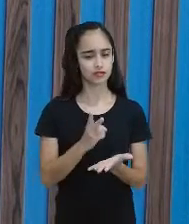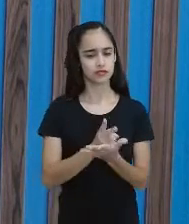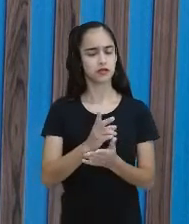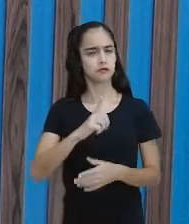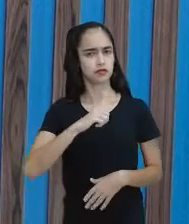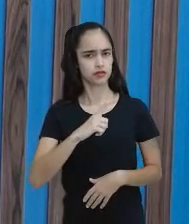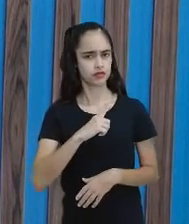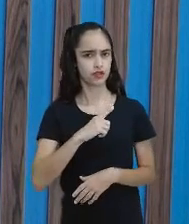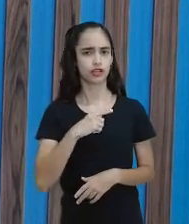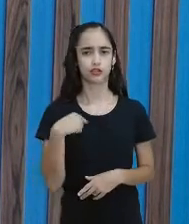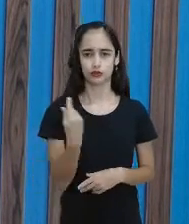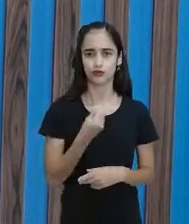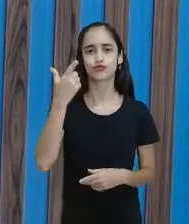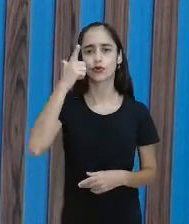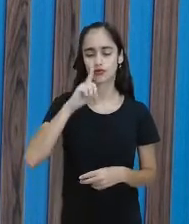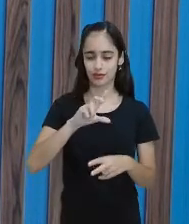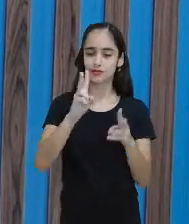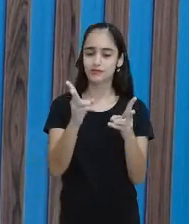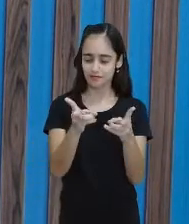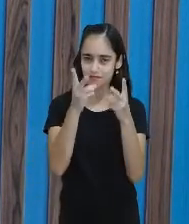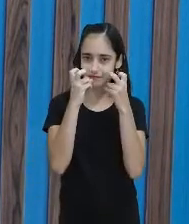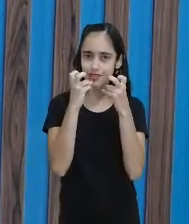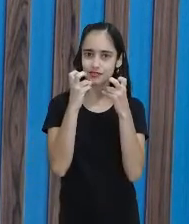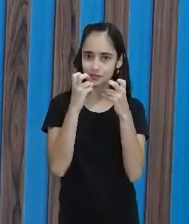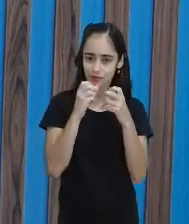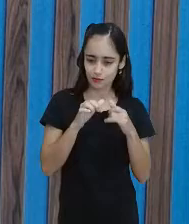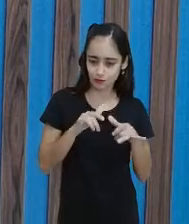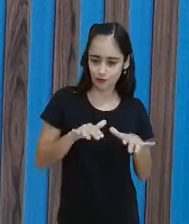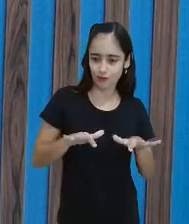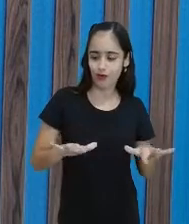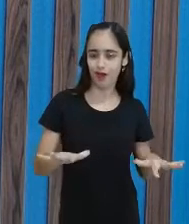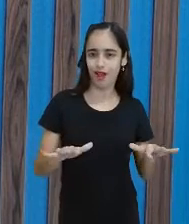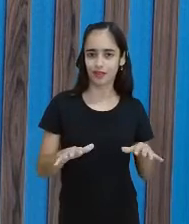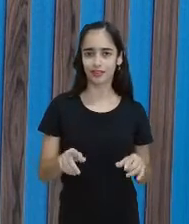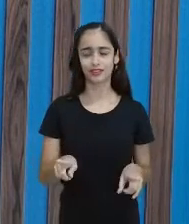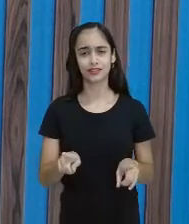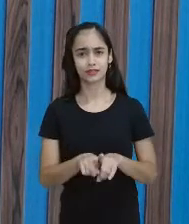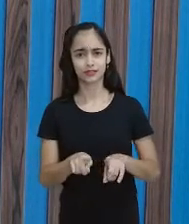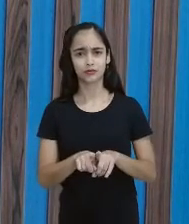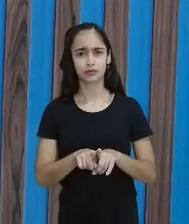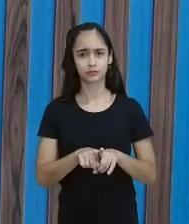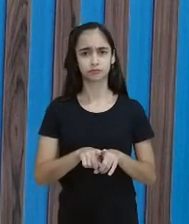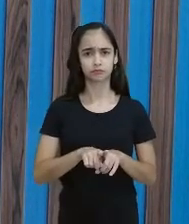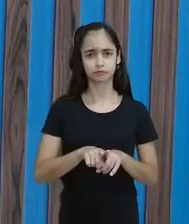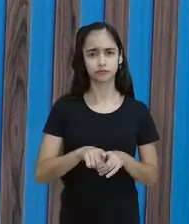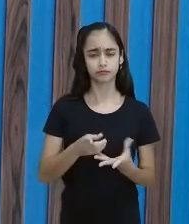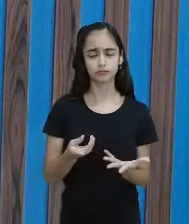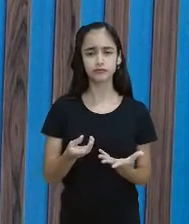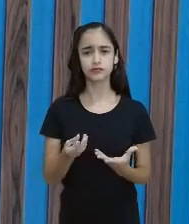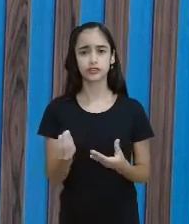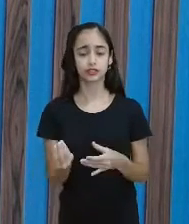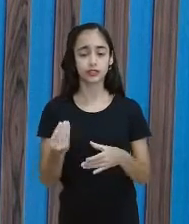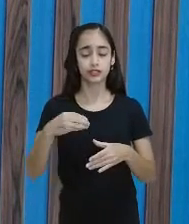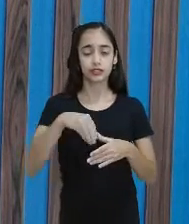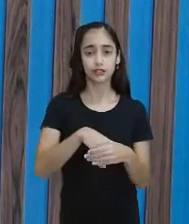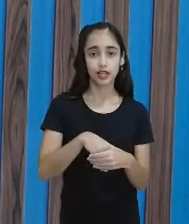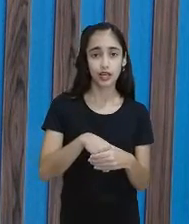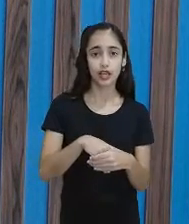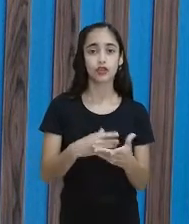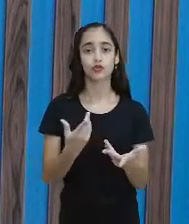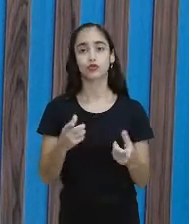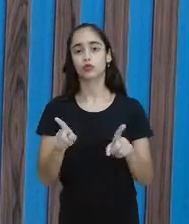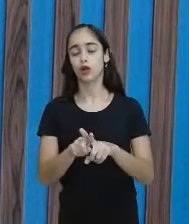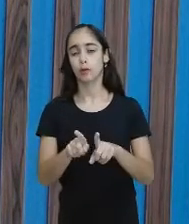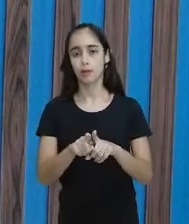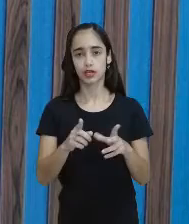perceber mais a veiculação, né? A forma com que ela está aí dentro das mídias,